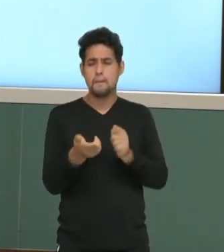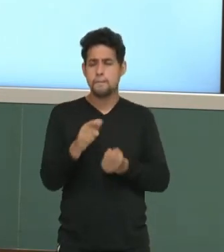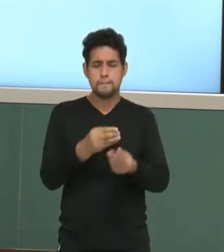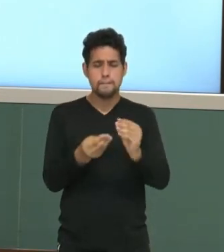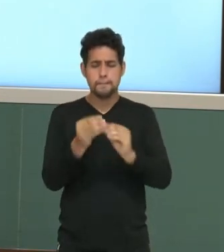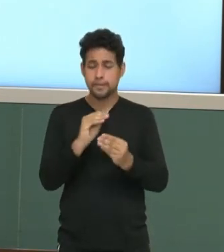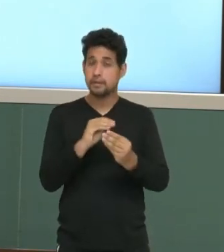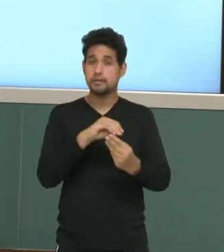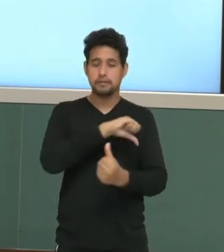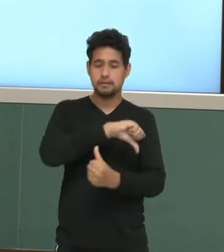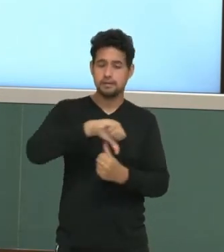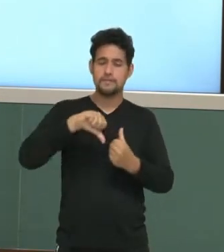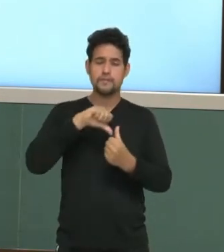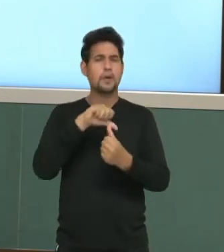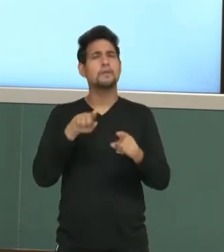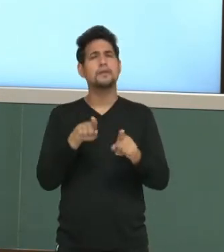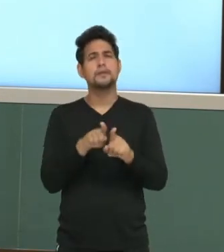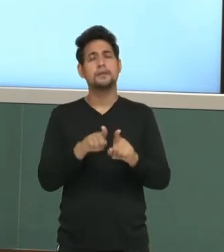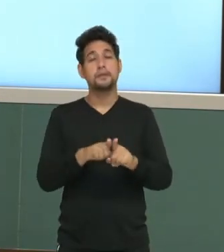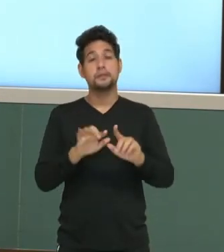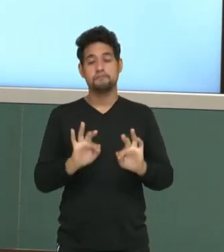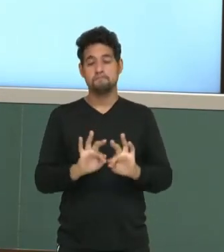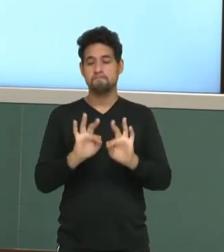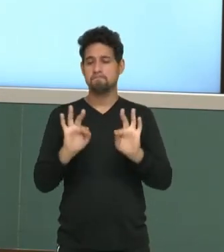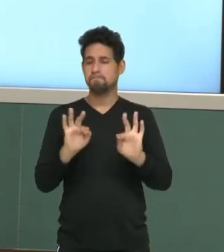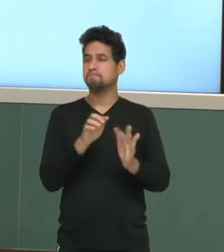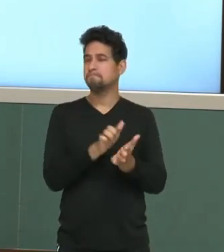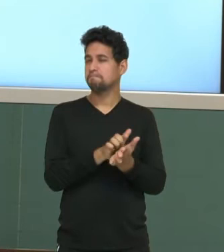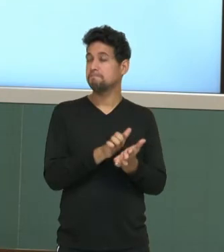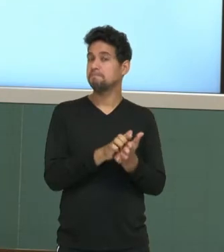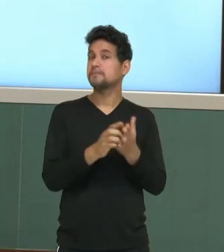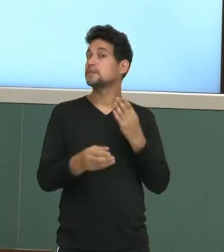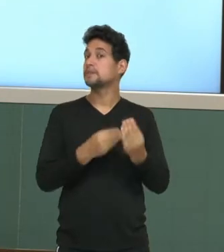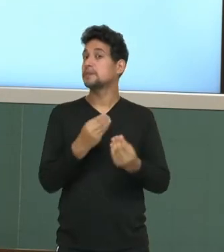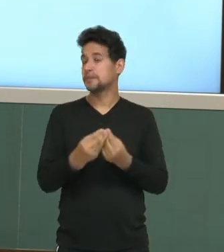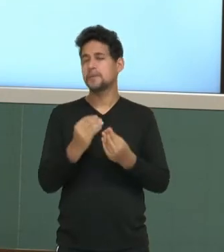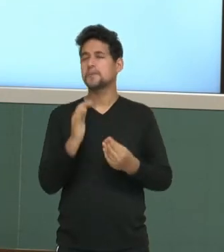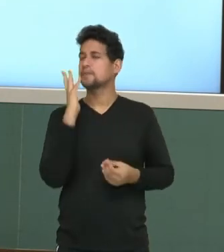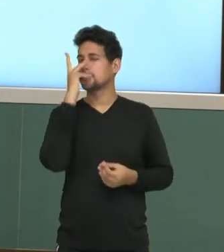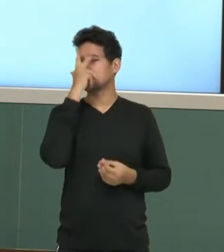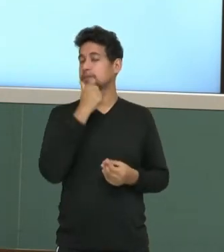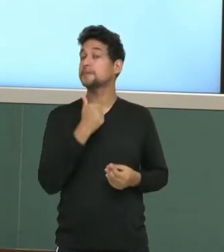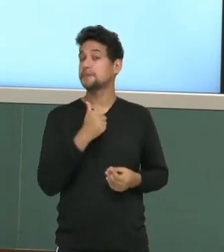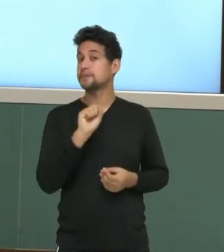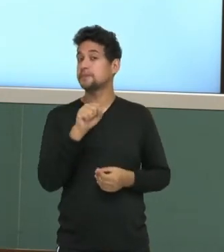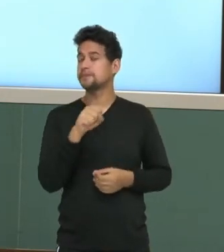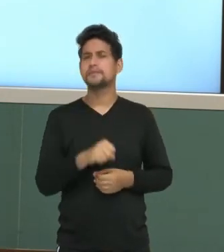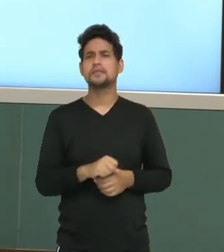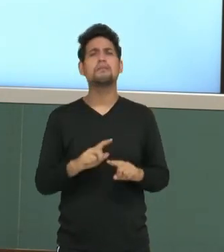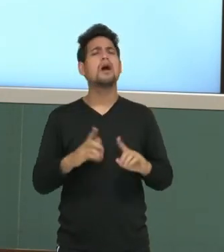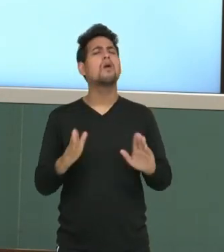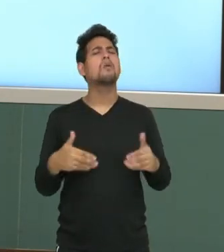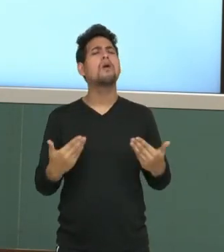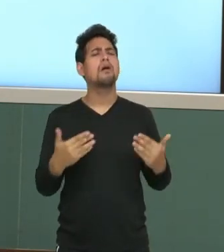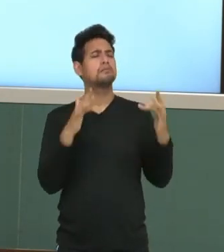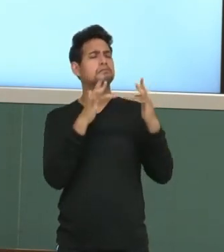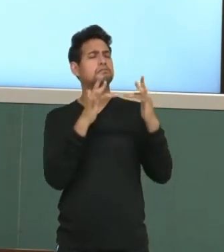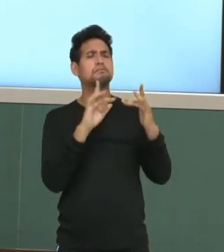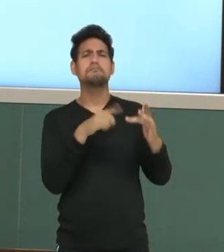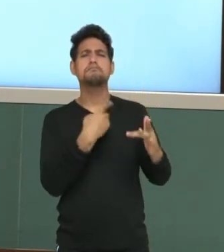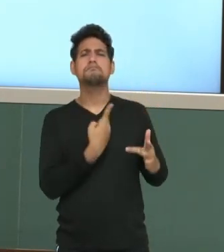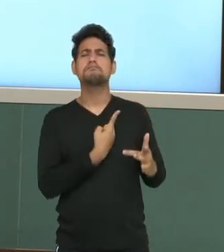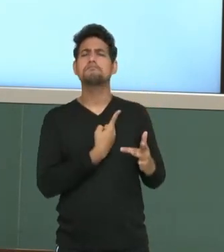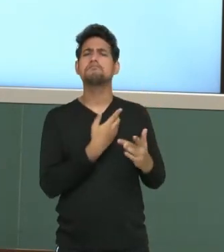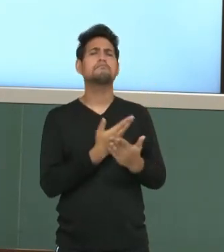nós transformamos uma simples folha de papel em algo muito belo. E qual é a relação com o nosso